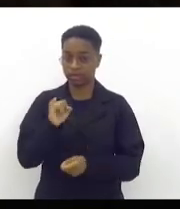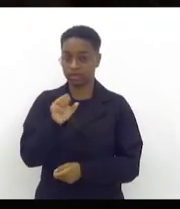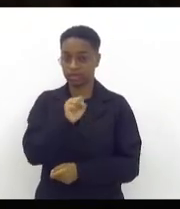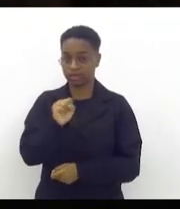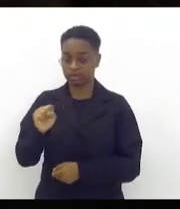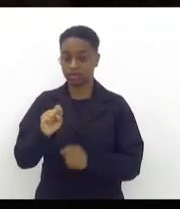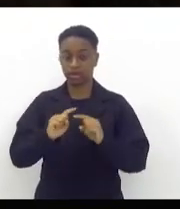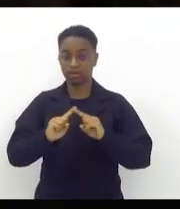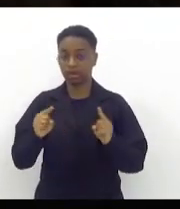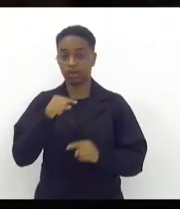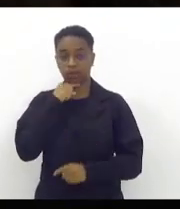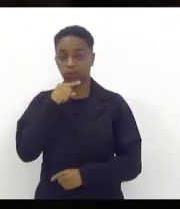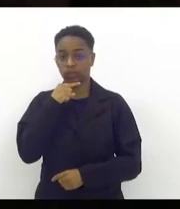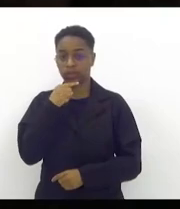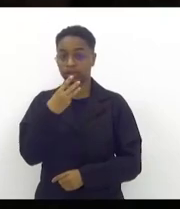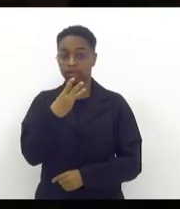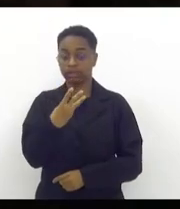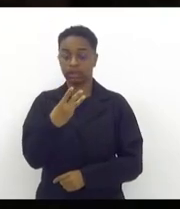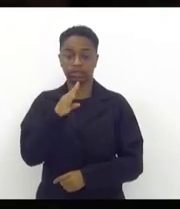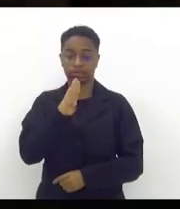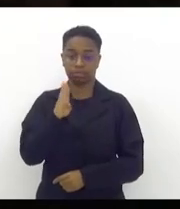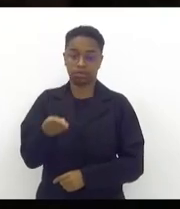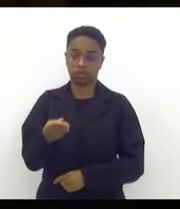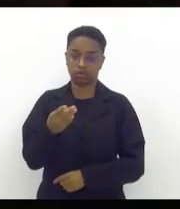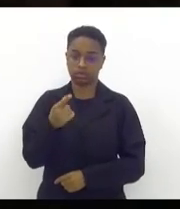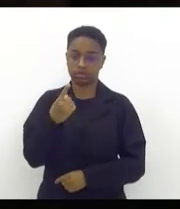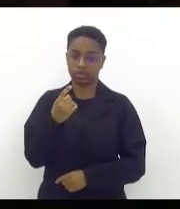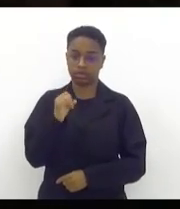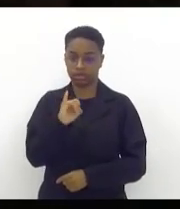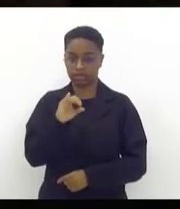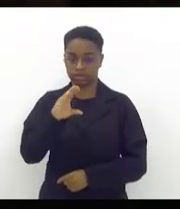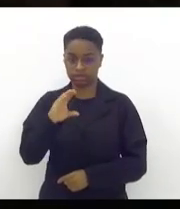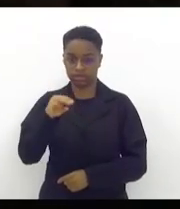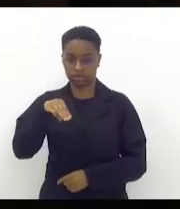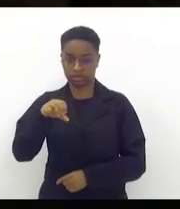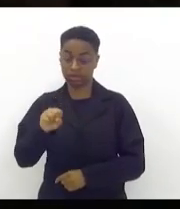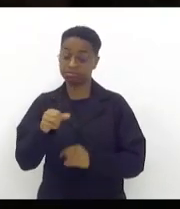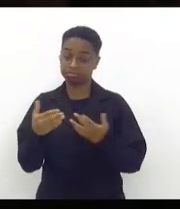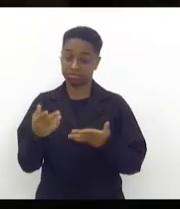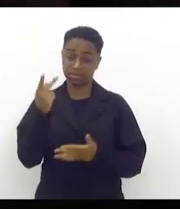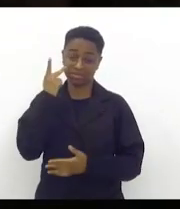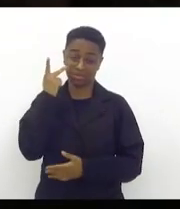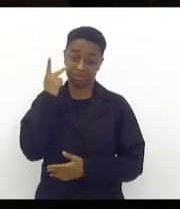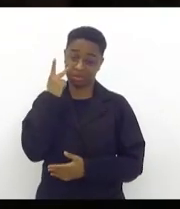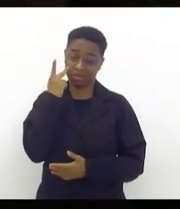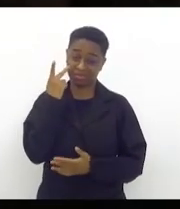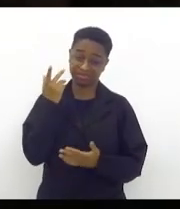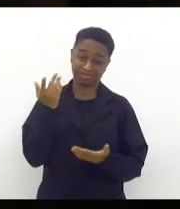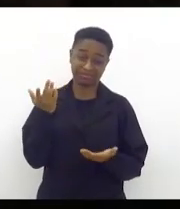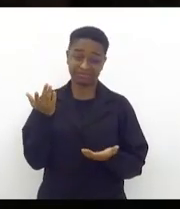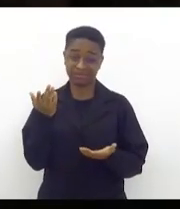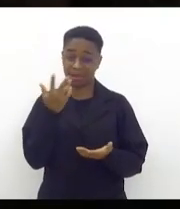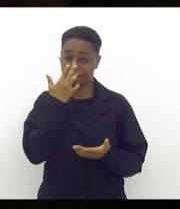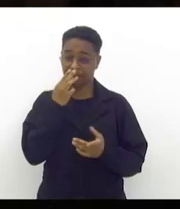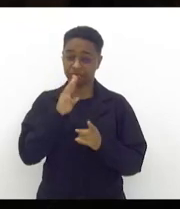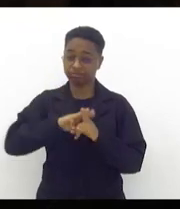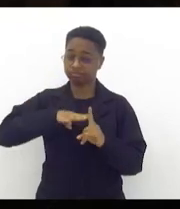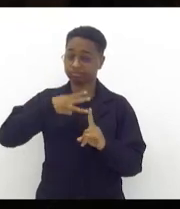não chega a 3 bilhões de ICMS. São Paulo, então, praticamente